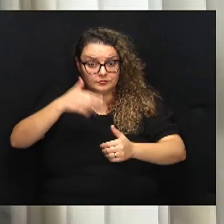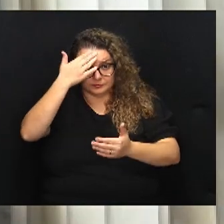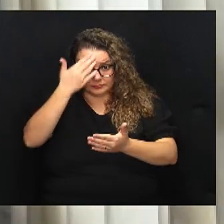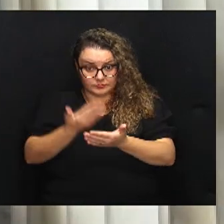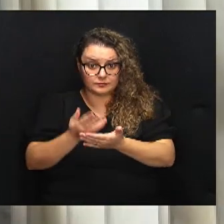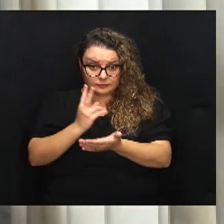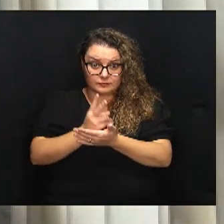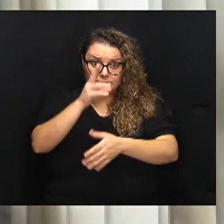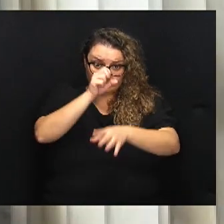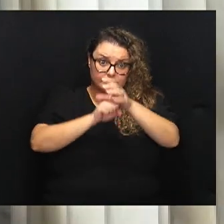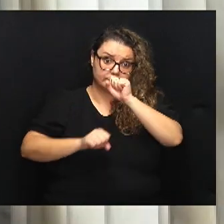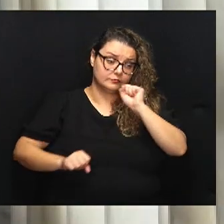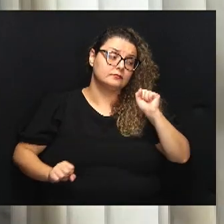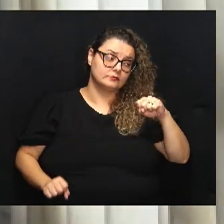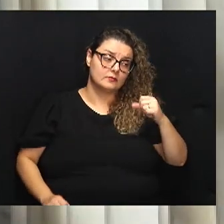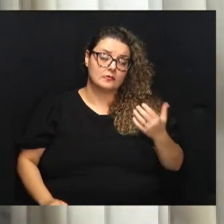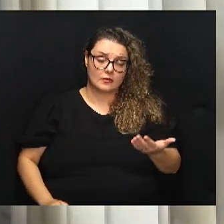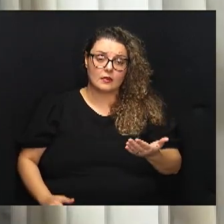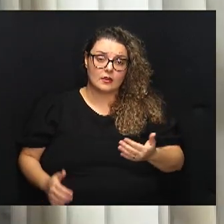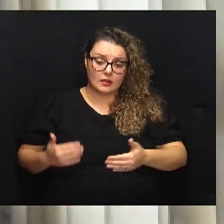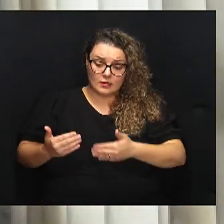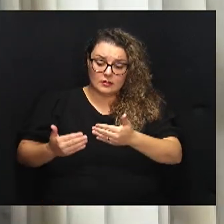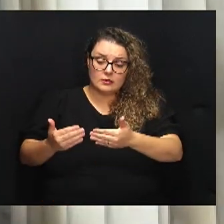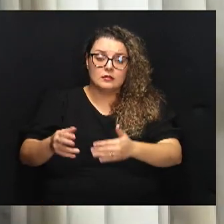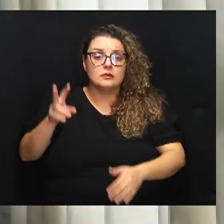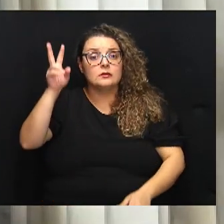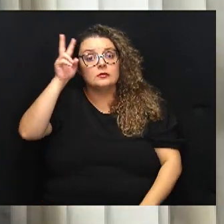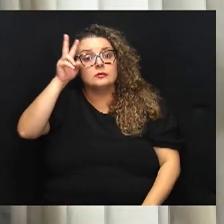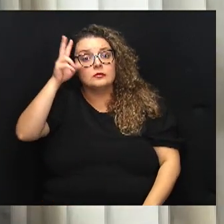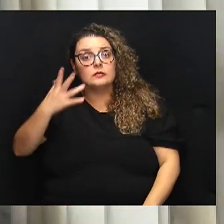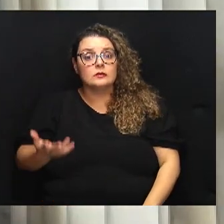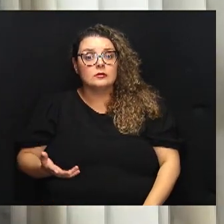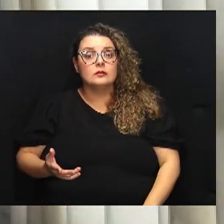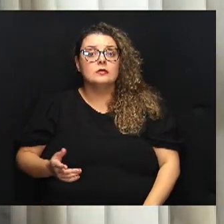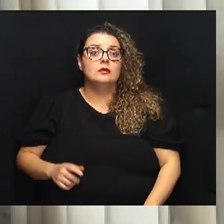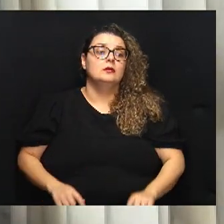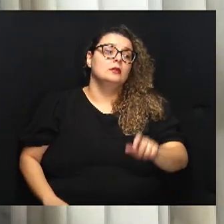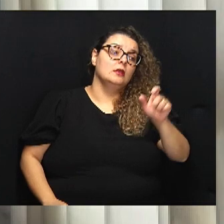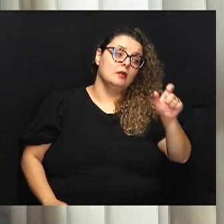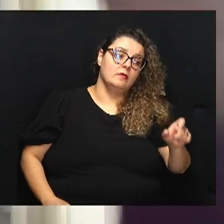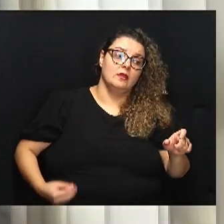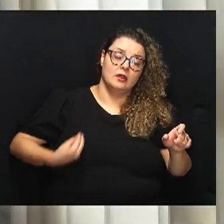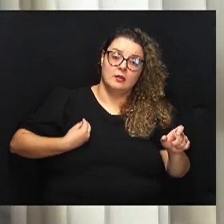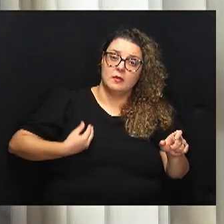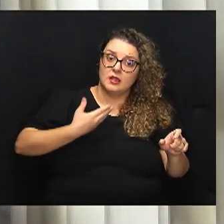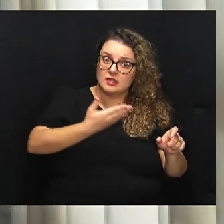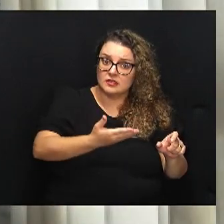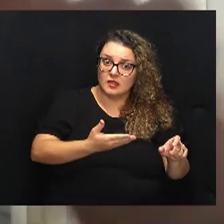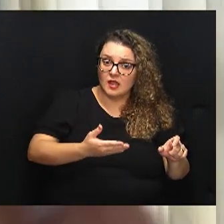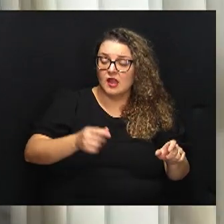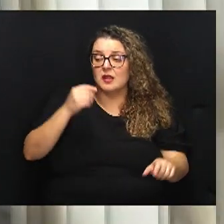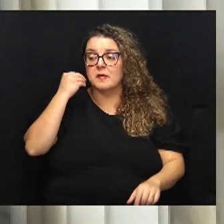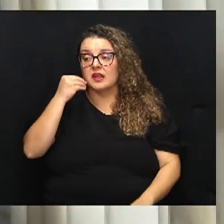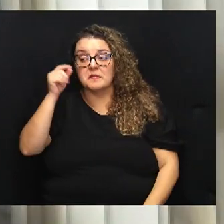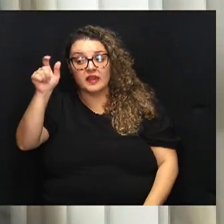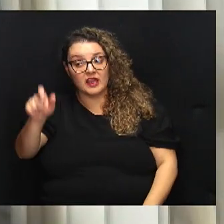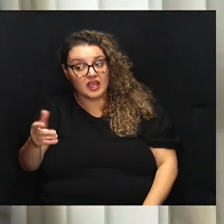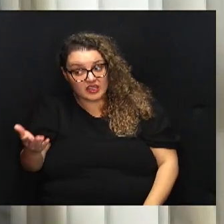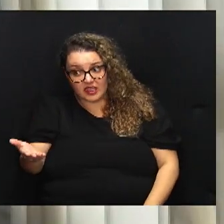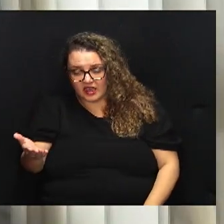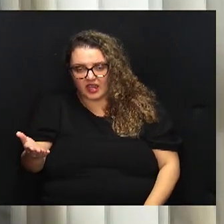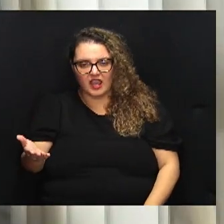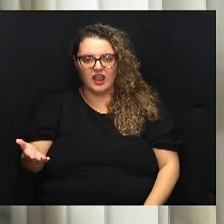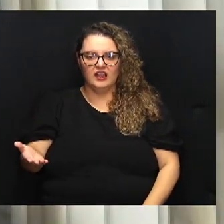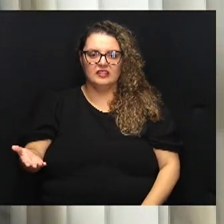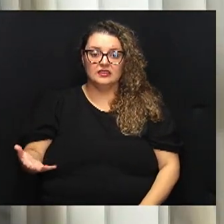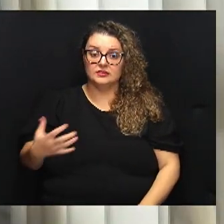vai aprender a partir de uma história de uma outra pessoa, a partir de uma vivência de uma outra pessoa, e